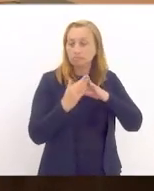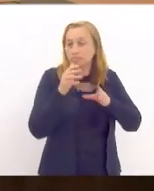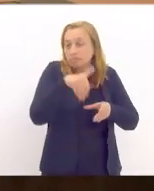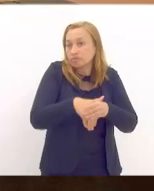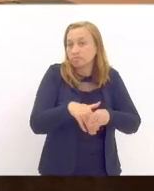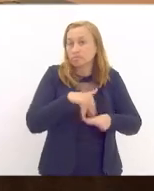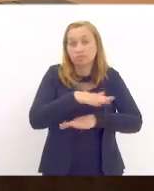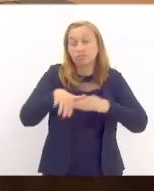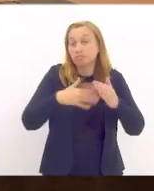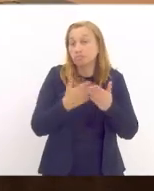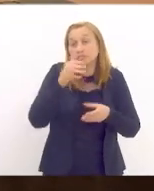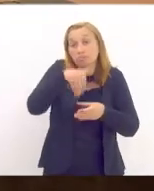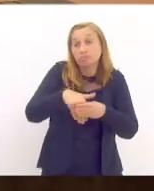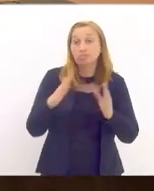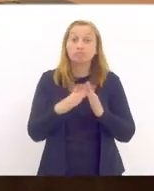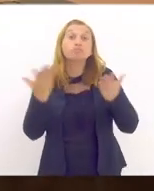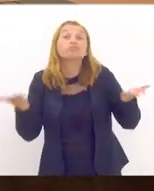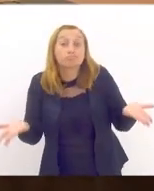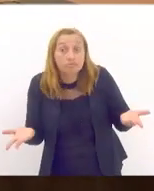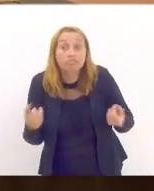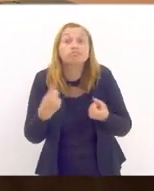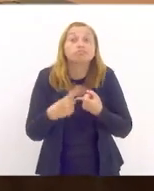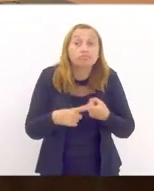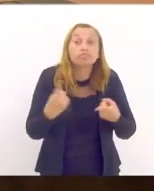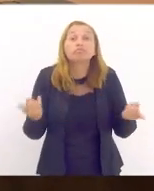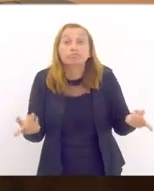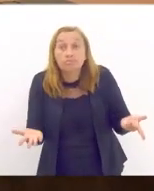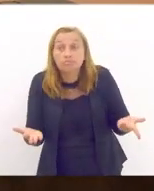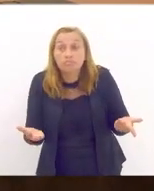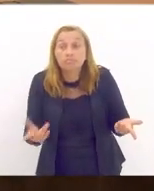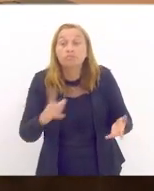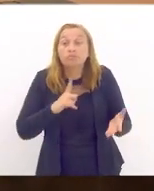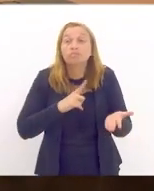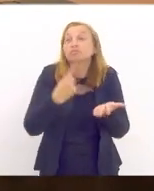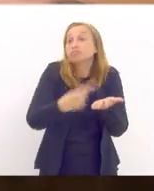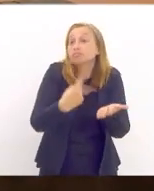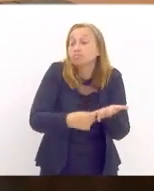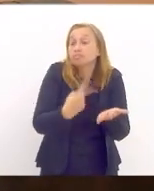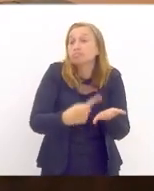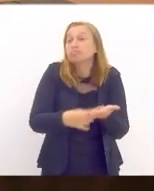tá todo mundo por quê Por favor